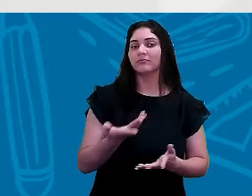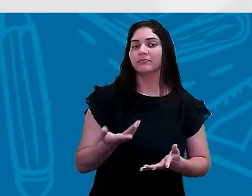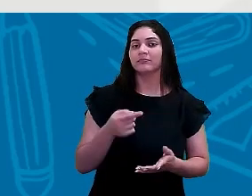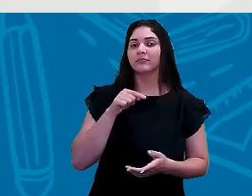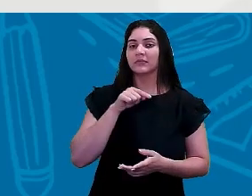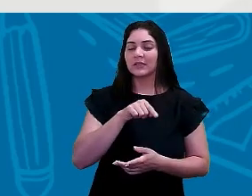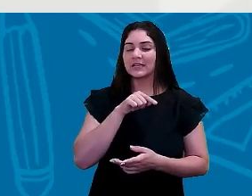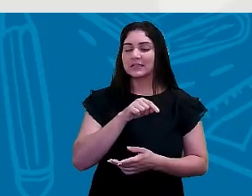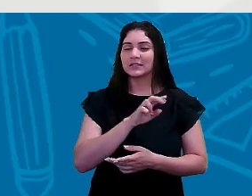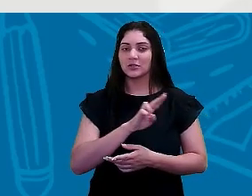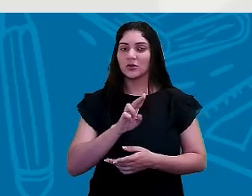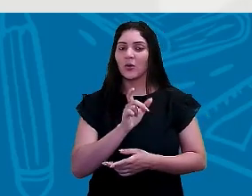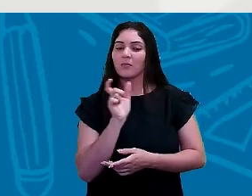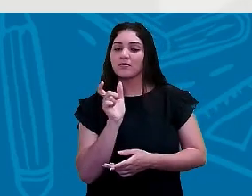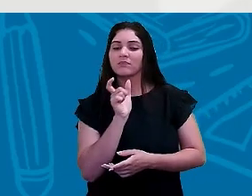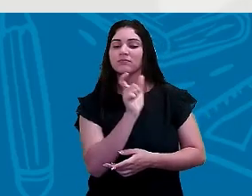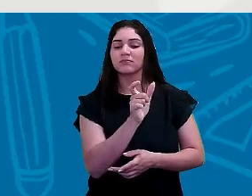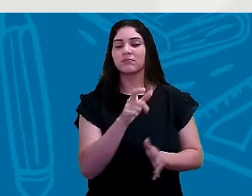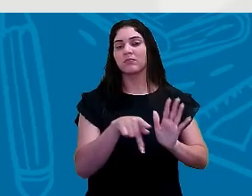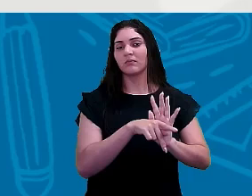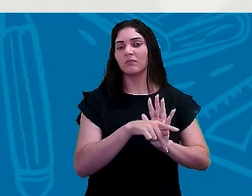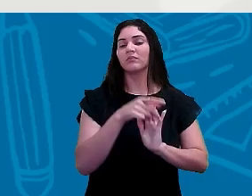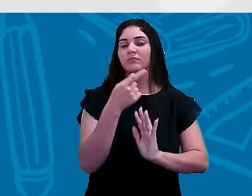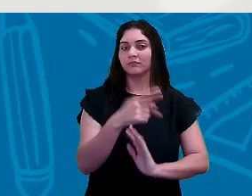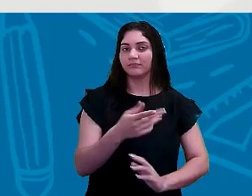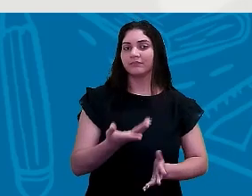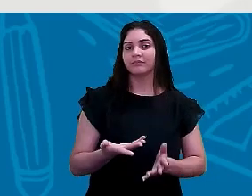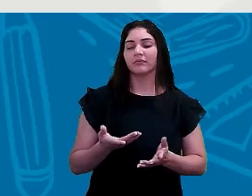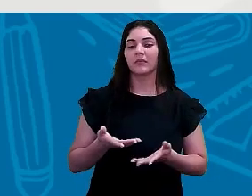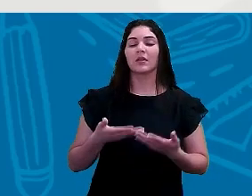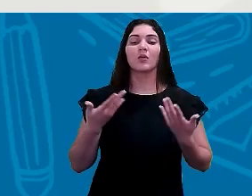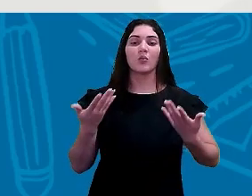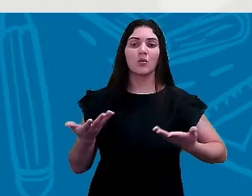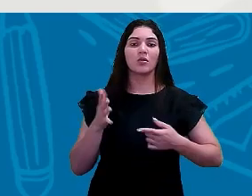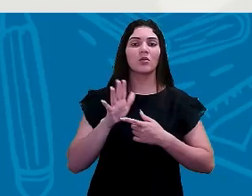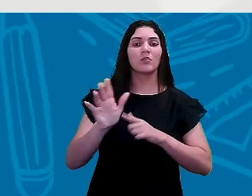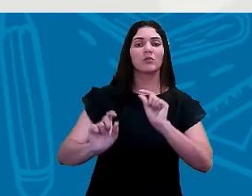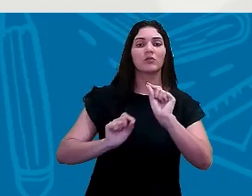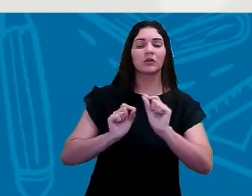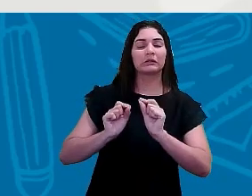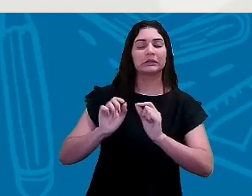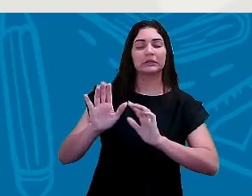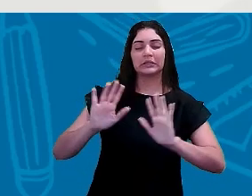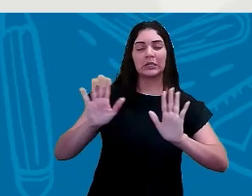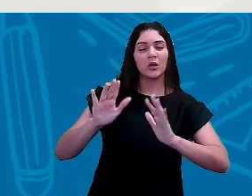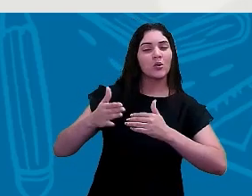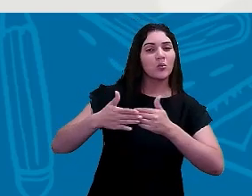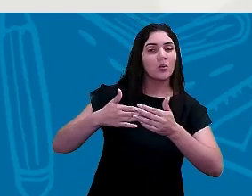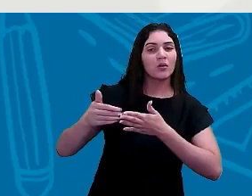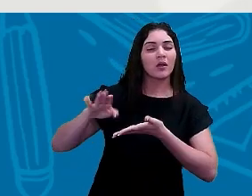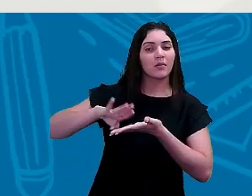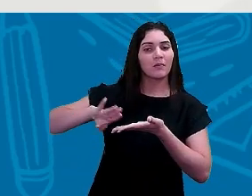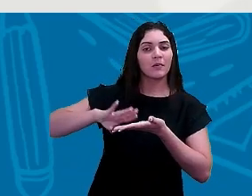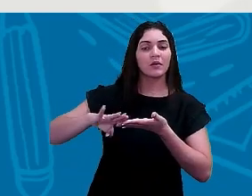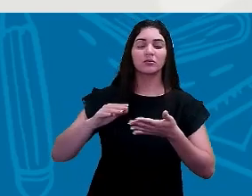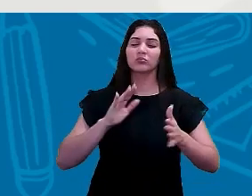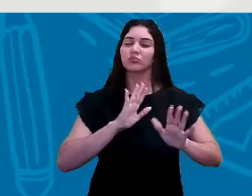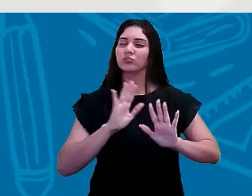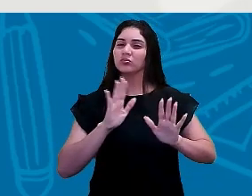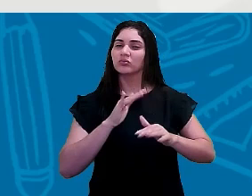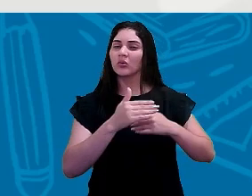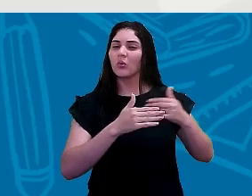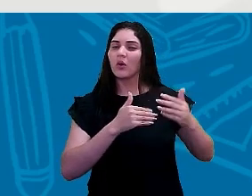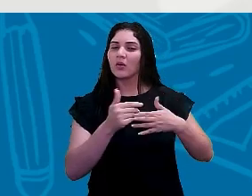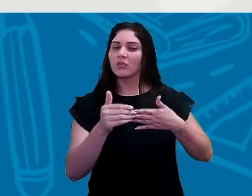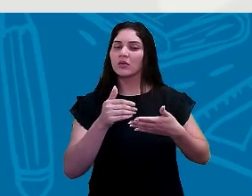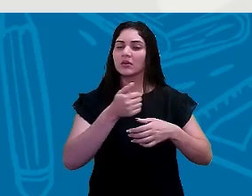nome é particular dele. Quando eu coloco aqui, ó, não é qualquer banco, não é qualquer cidade e